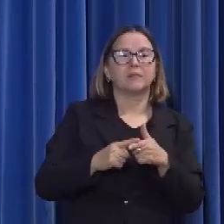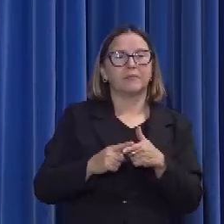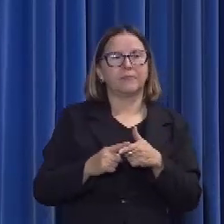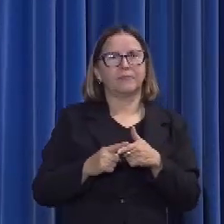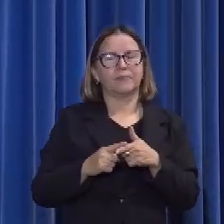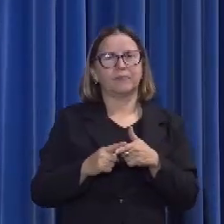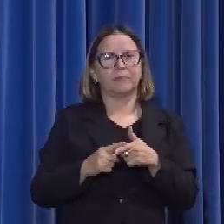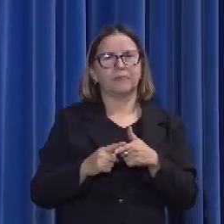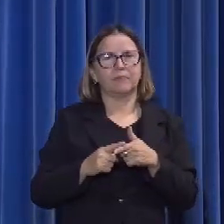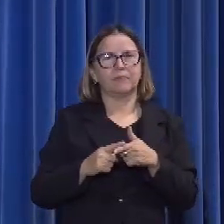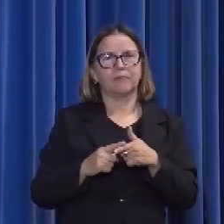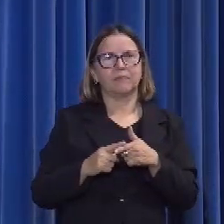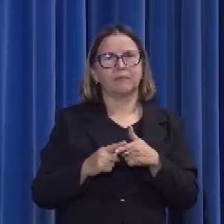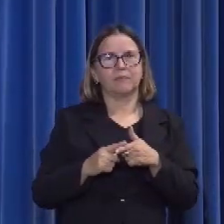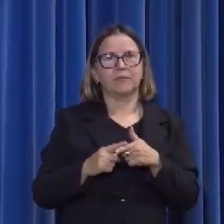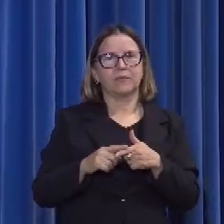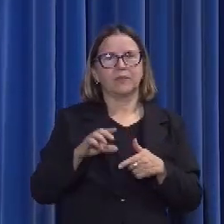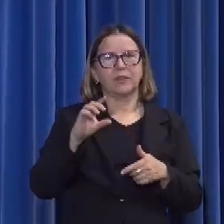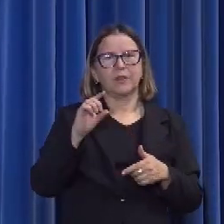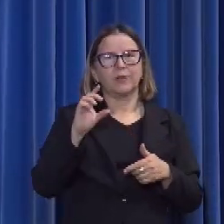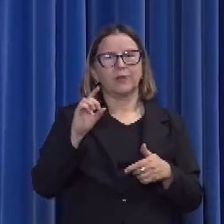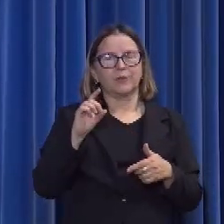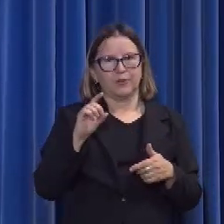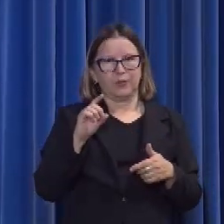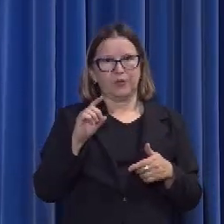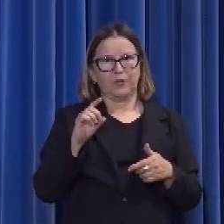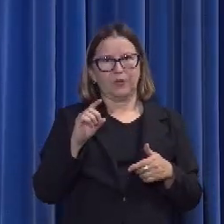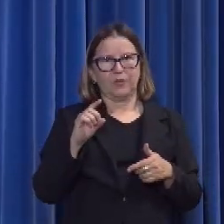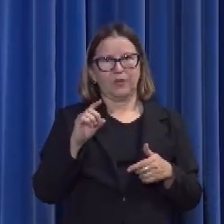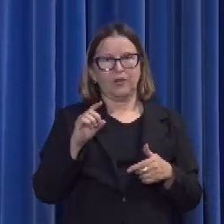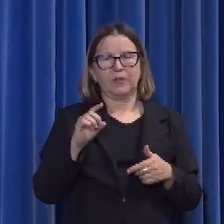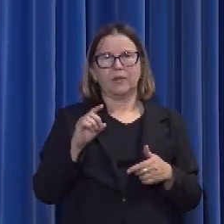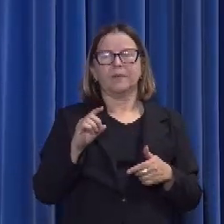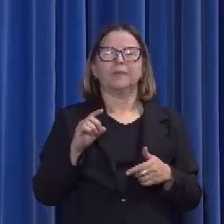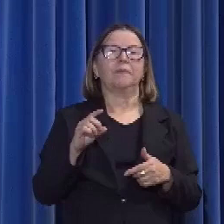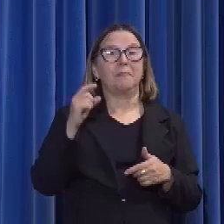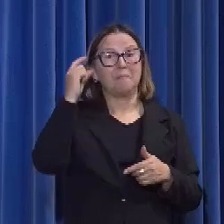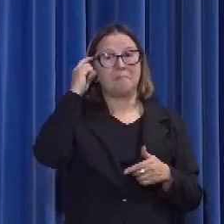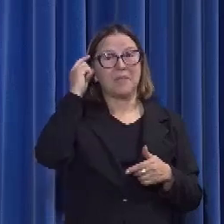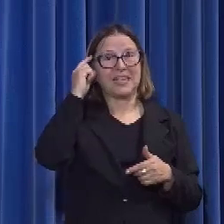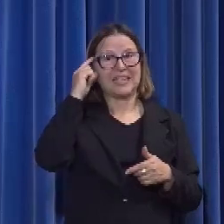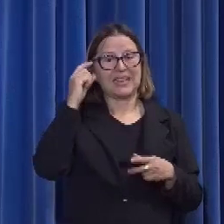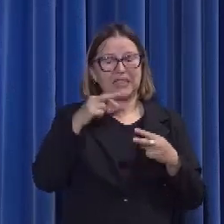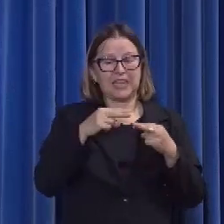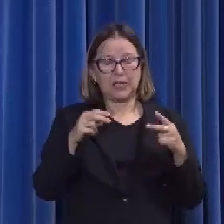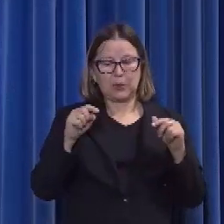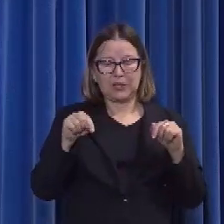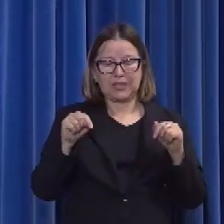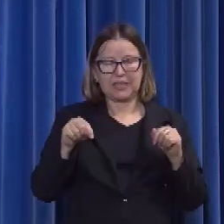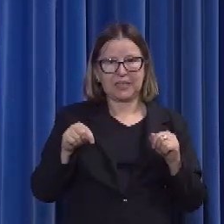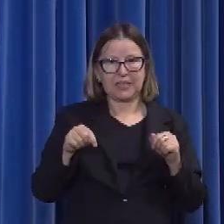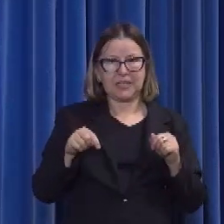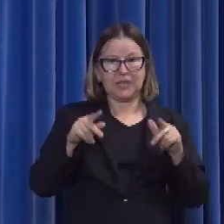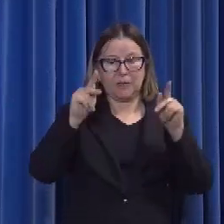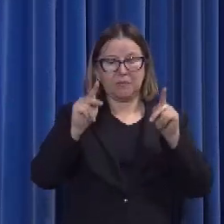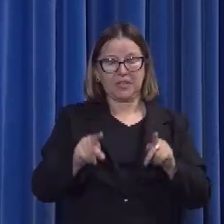Os olhos aqui e agora. Os olhos nesse mundo. A conformação com esse